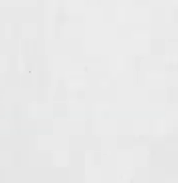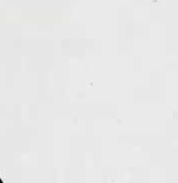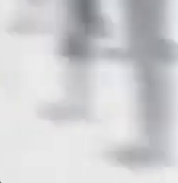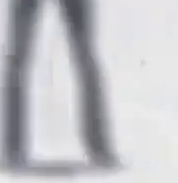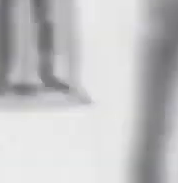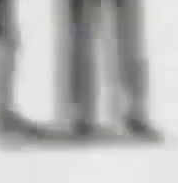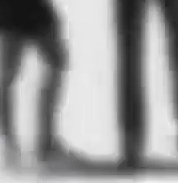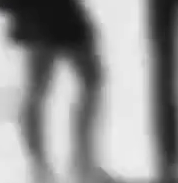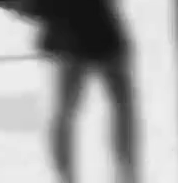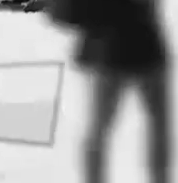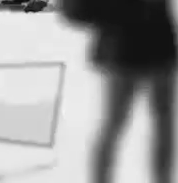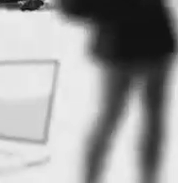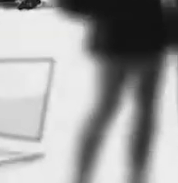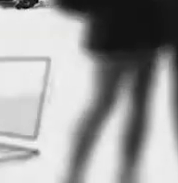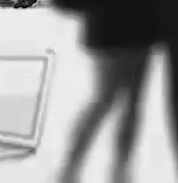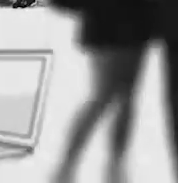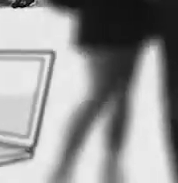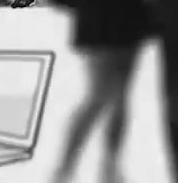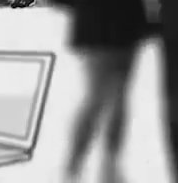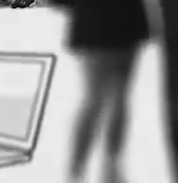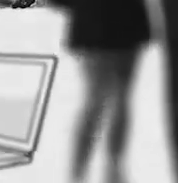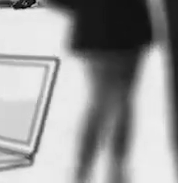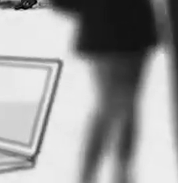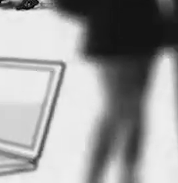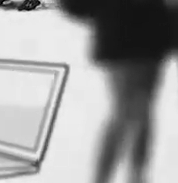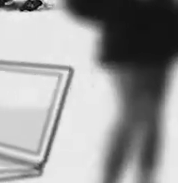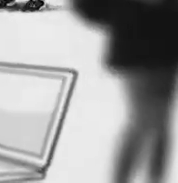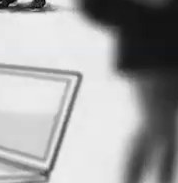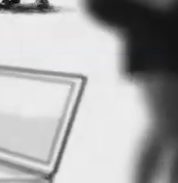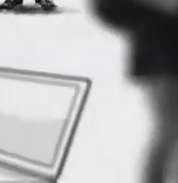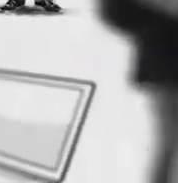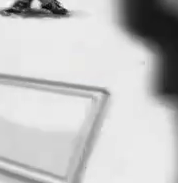aí e aí